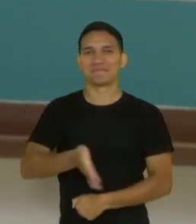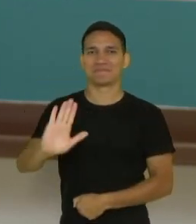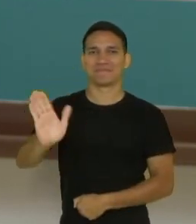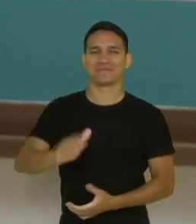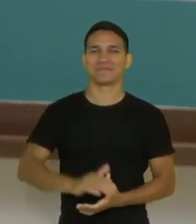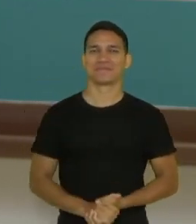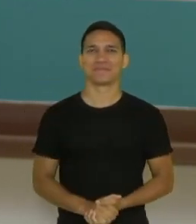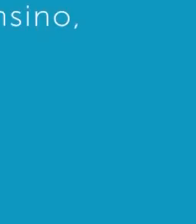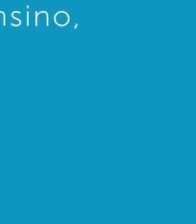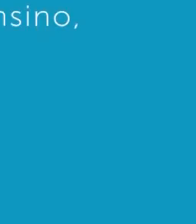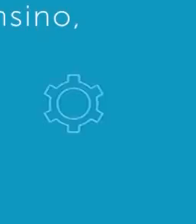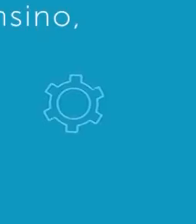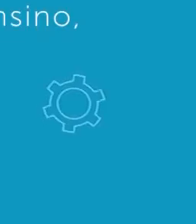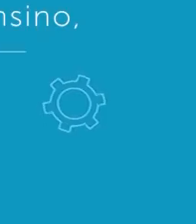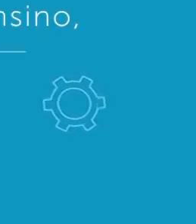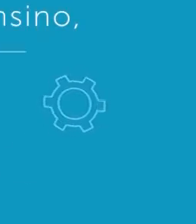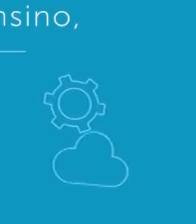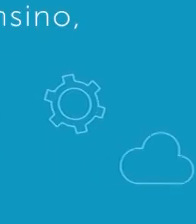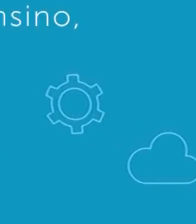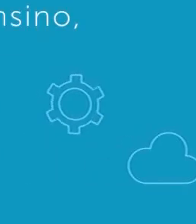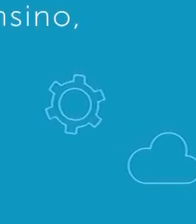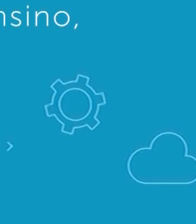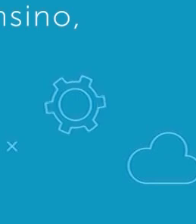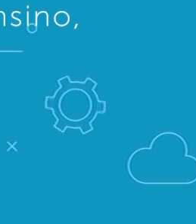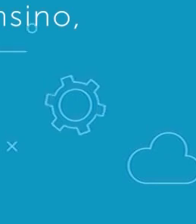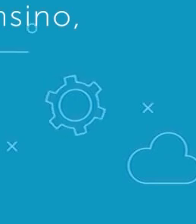vocês tenham gostado e até breve tchau